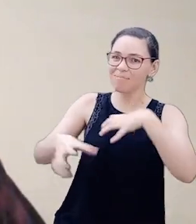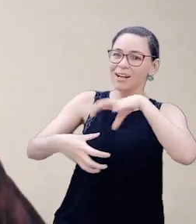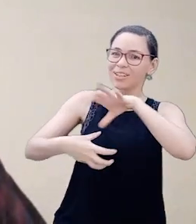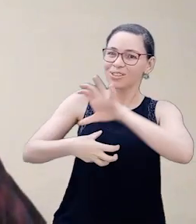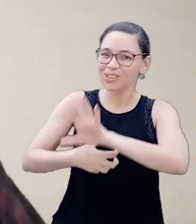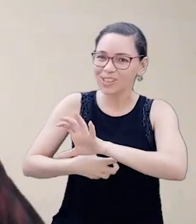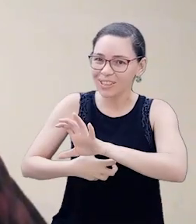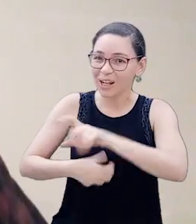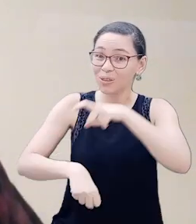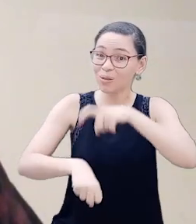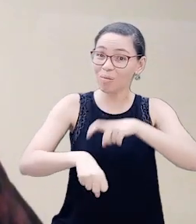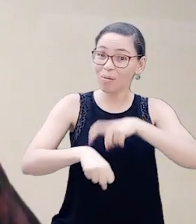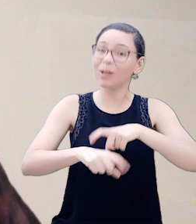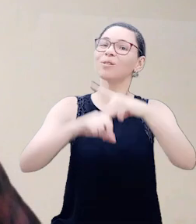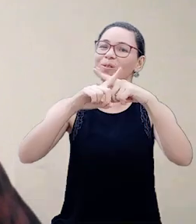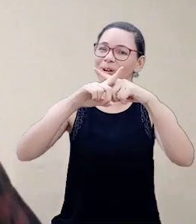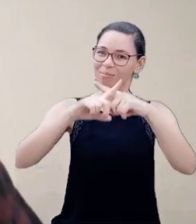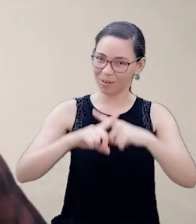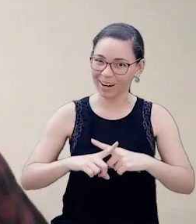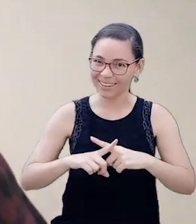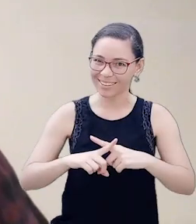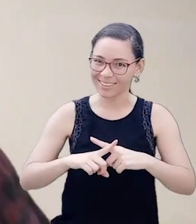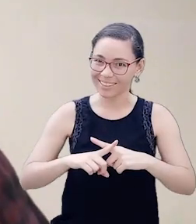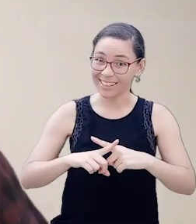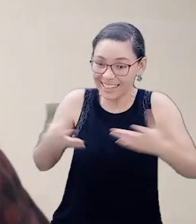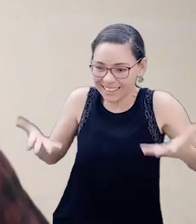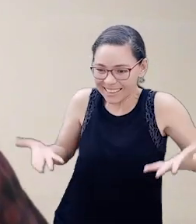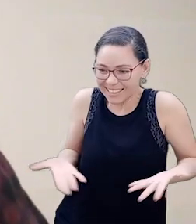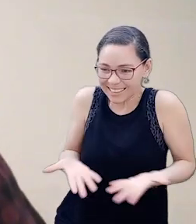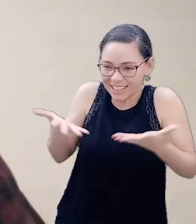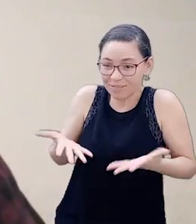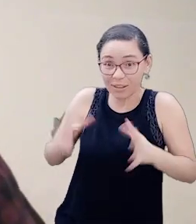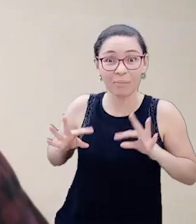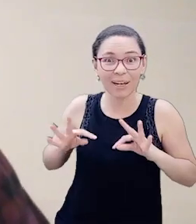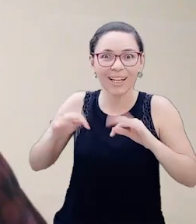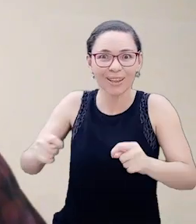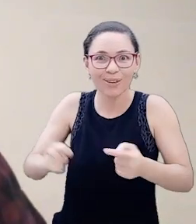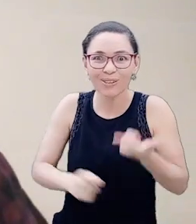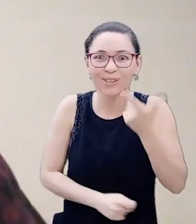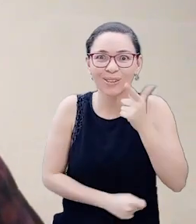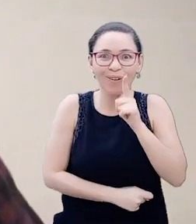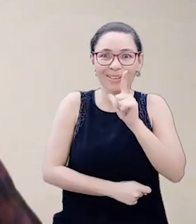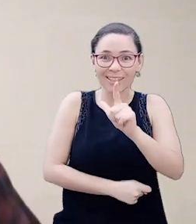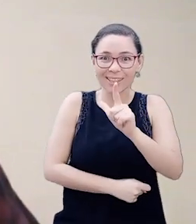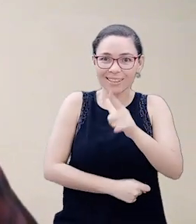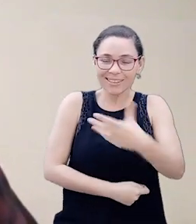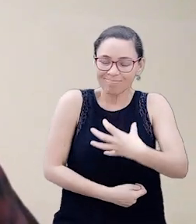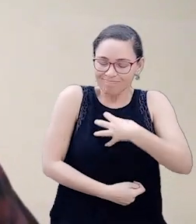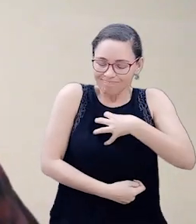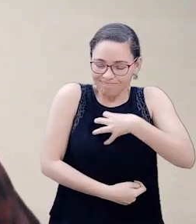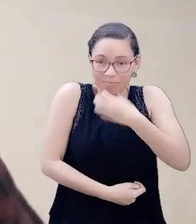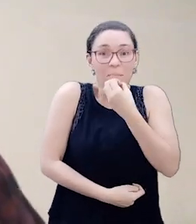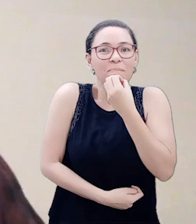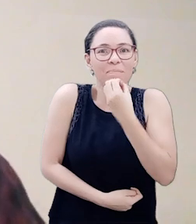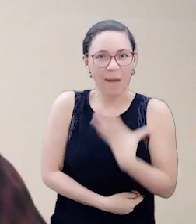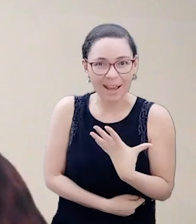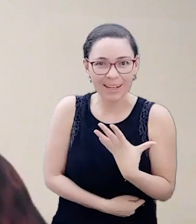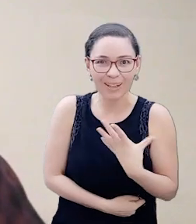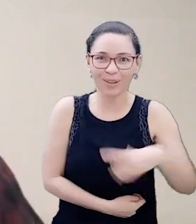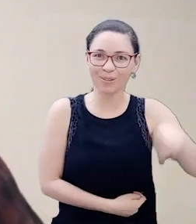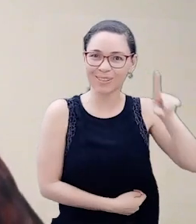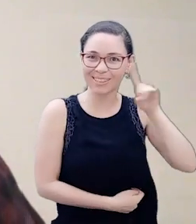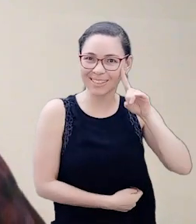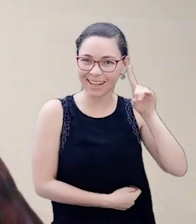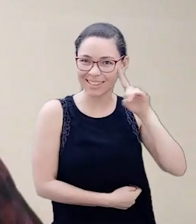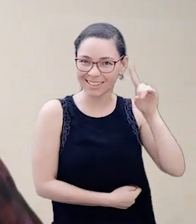como sendo apenas do alto rendimento, ele nos ensina um bocado. A prática do esporte, da atividade física, de jogos